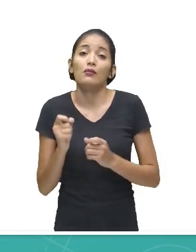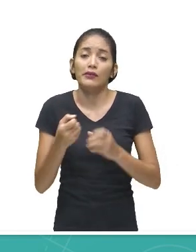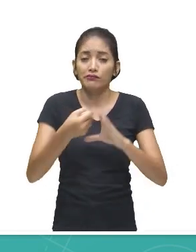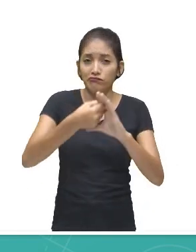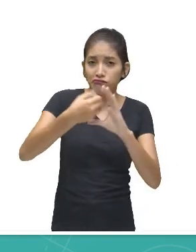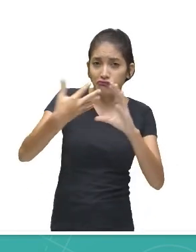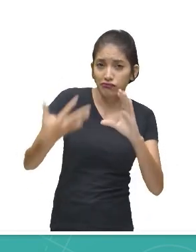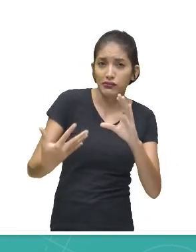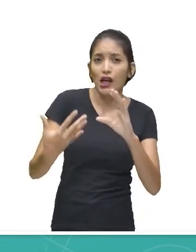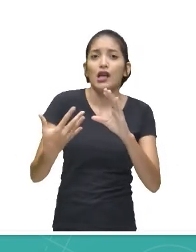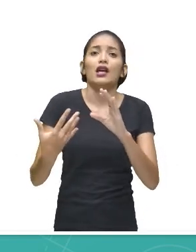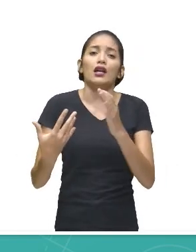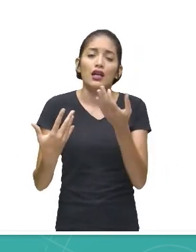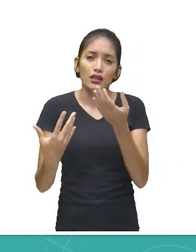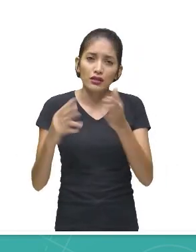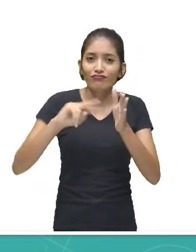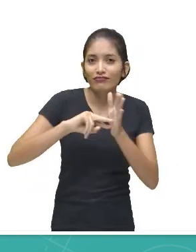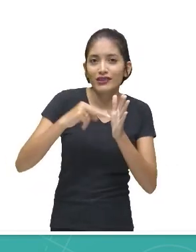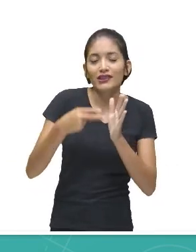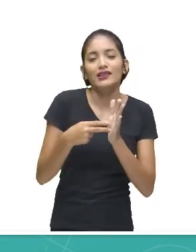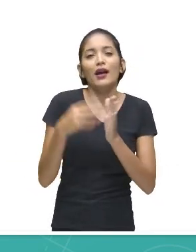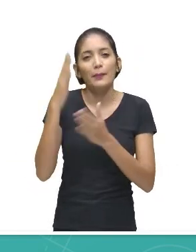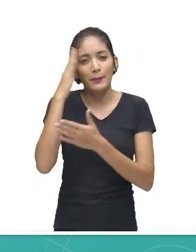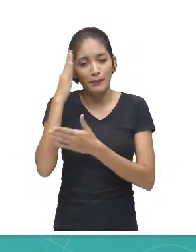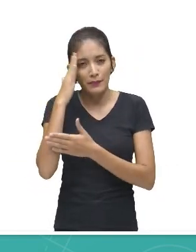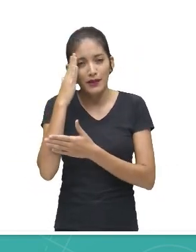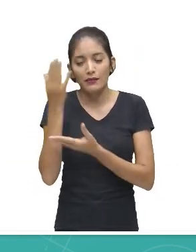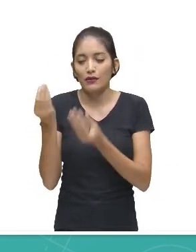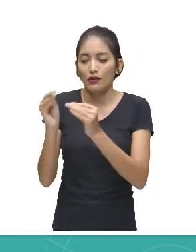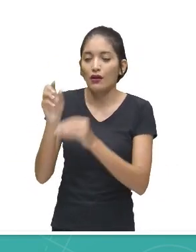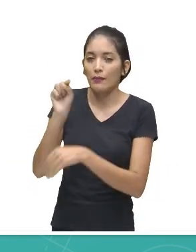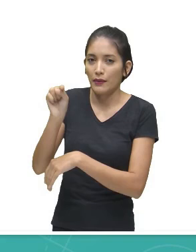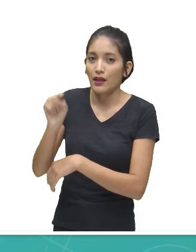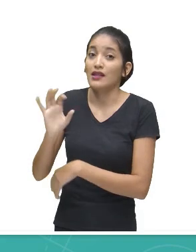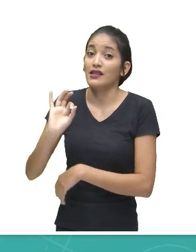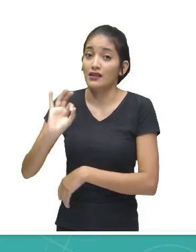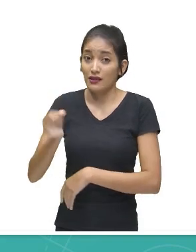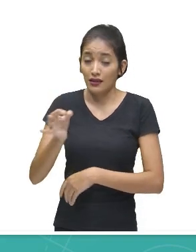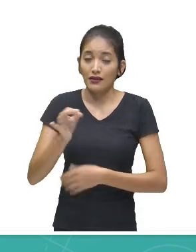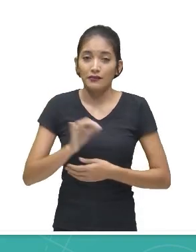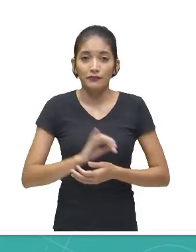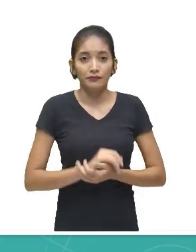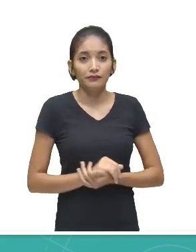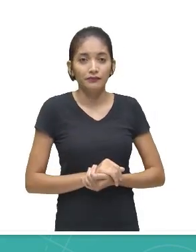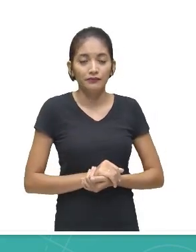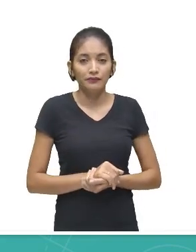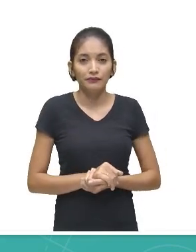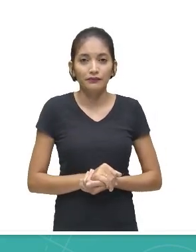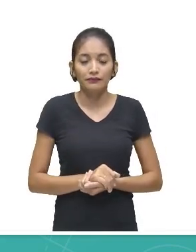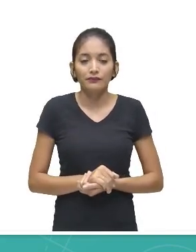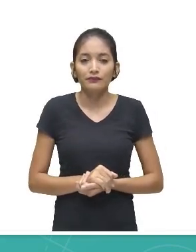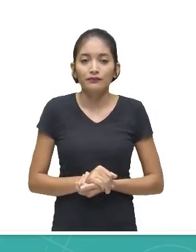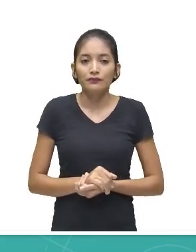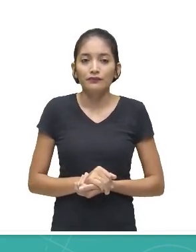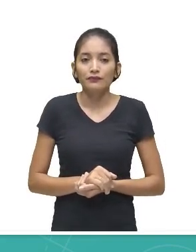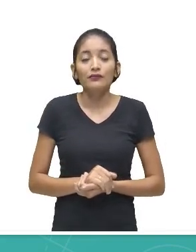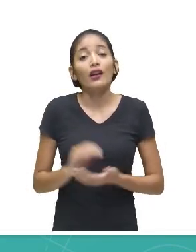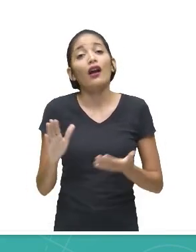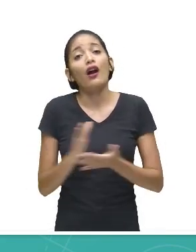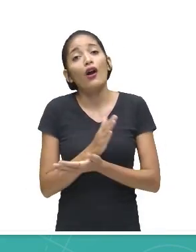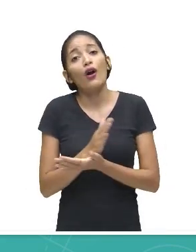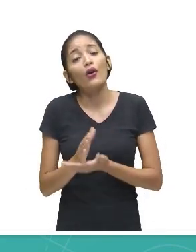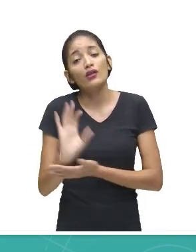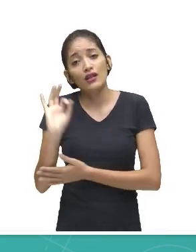um significado aí para que você pontua corretamente, certo? E alguns acertaram,